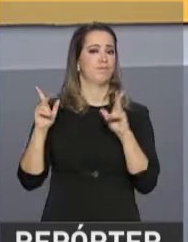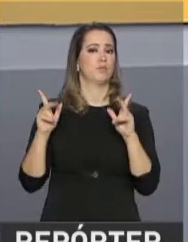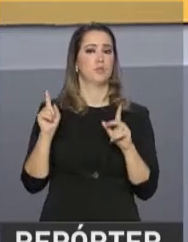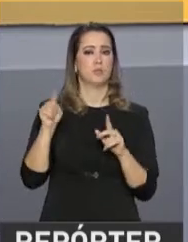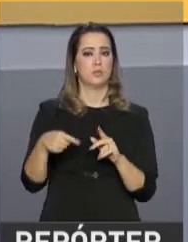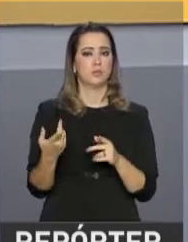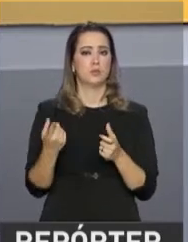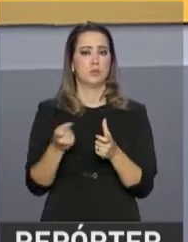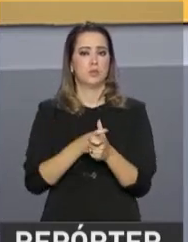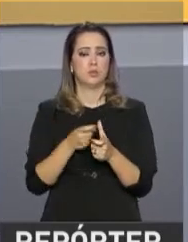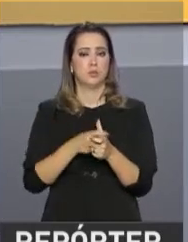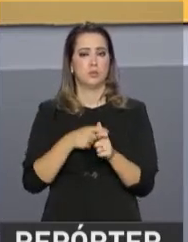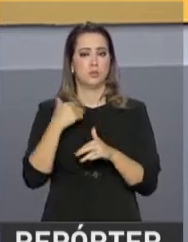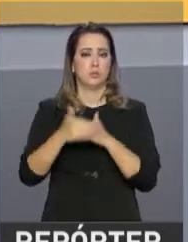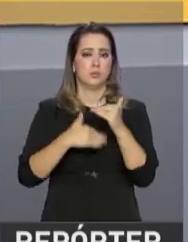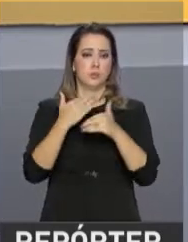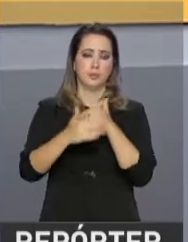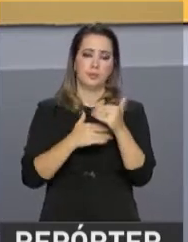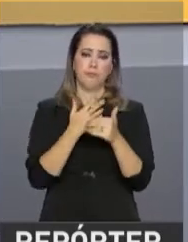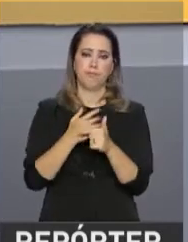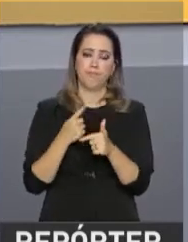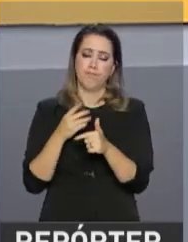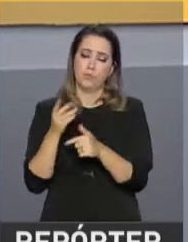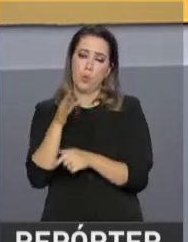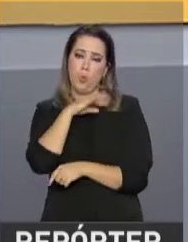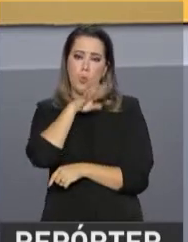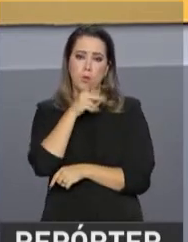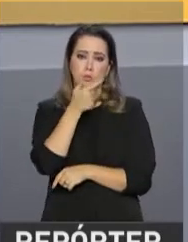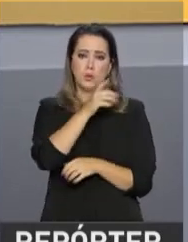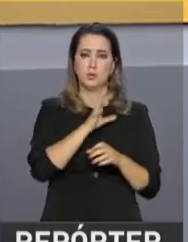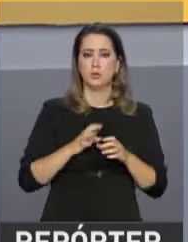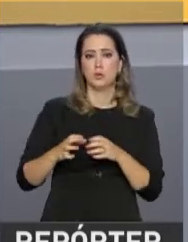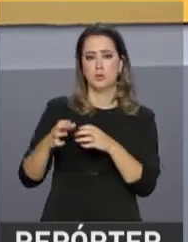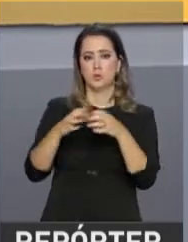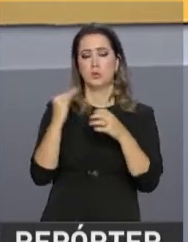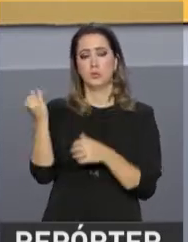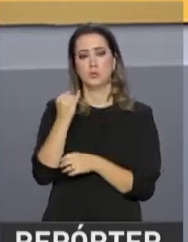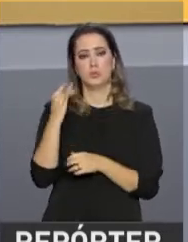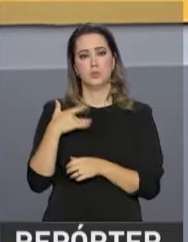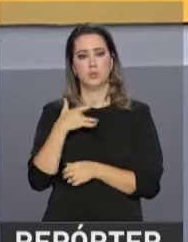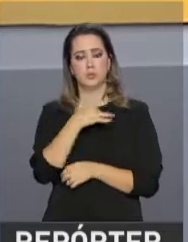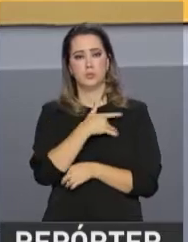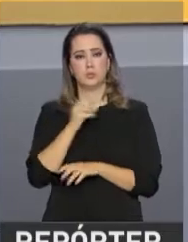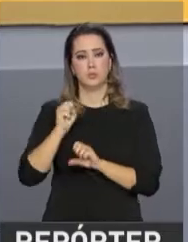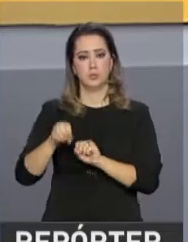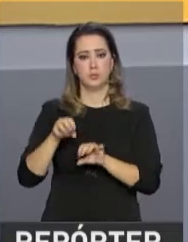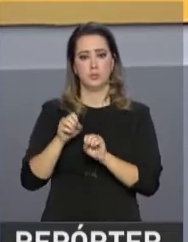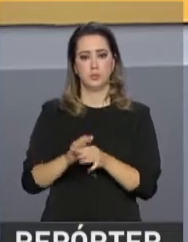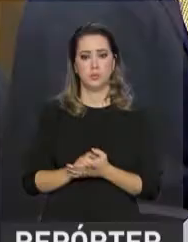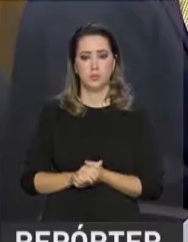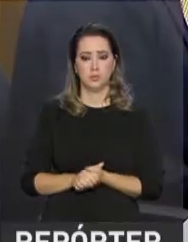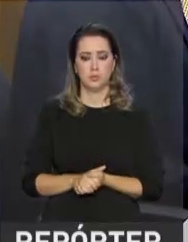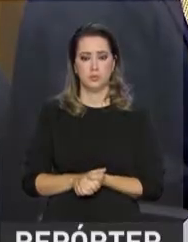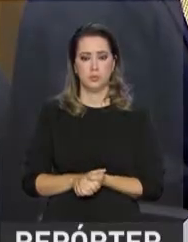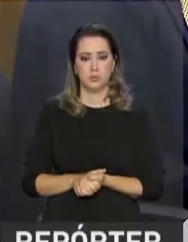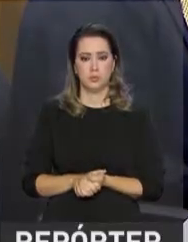causa um déficit crescente que prejudica outras áreas essenciais como saúde e educação